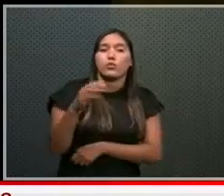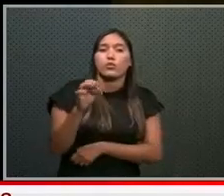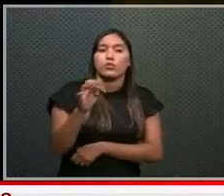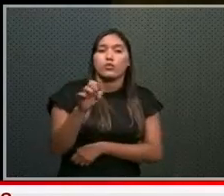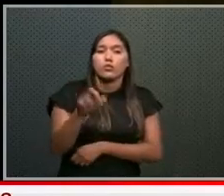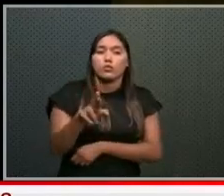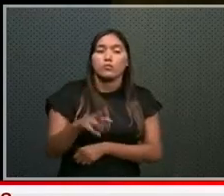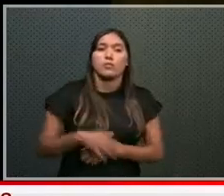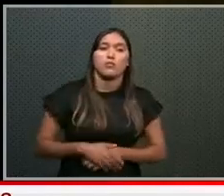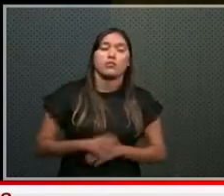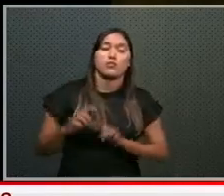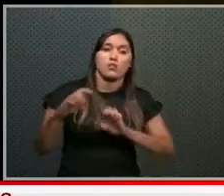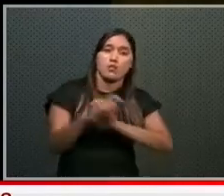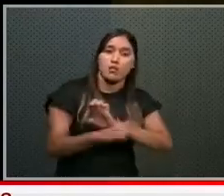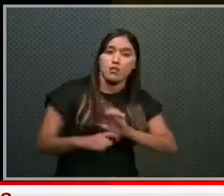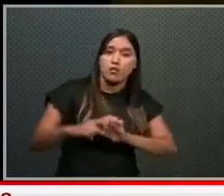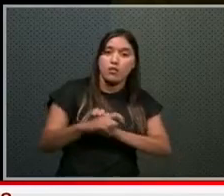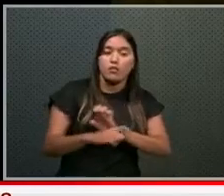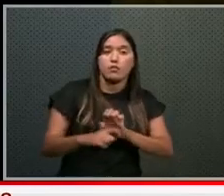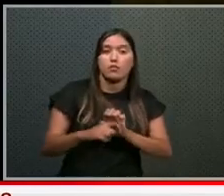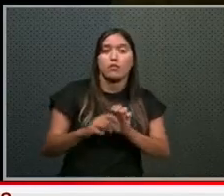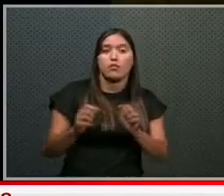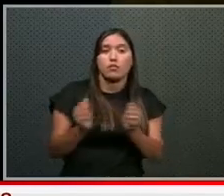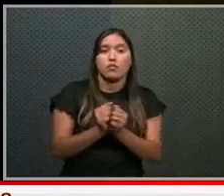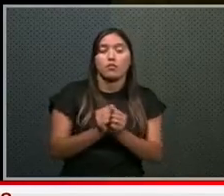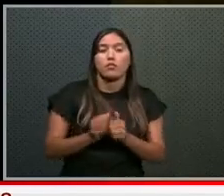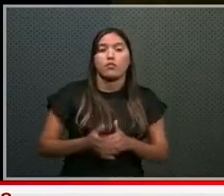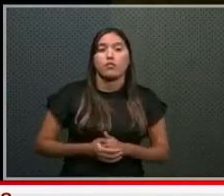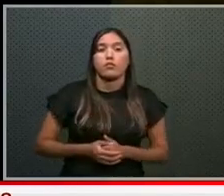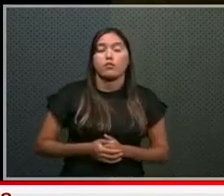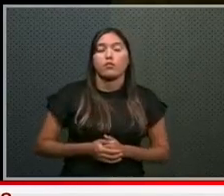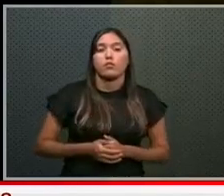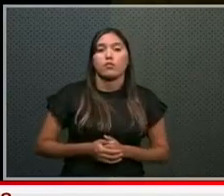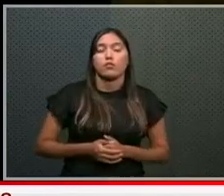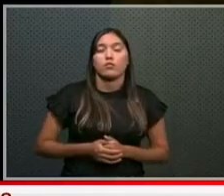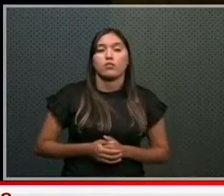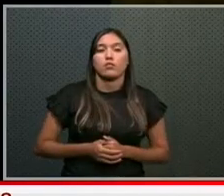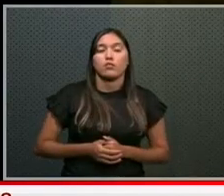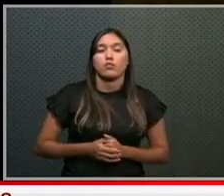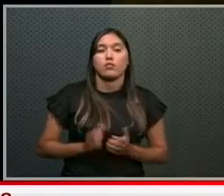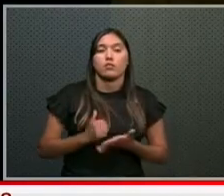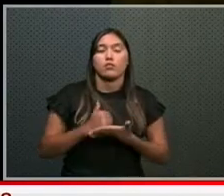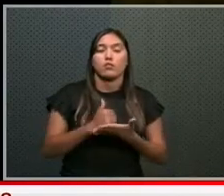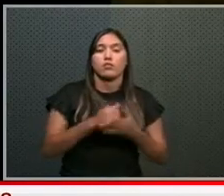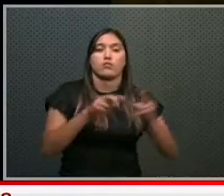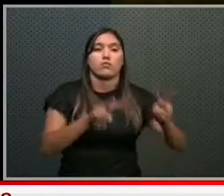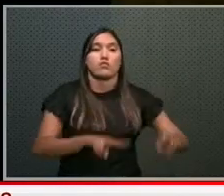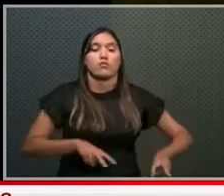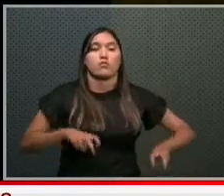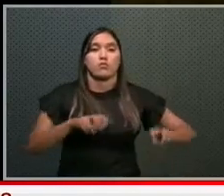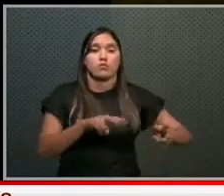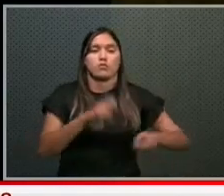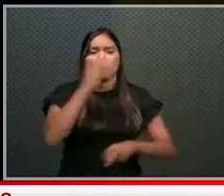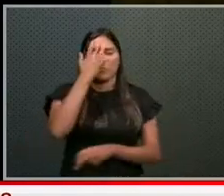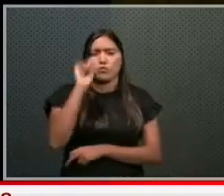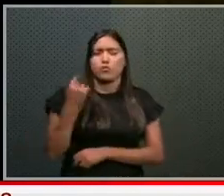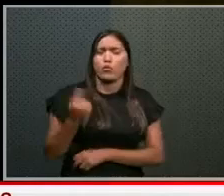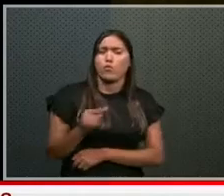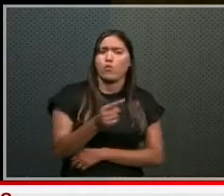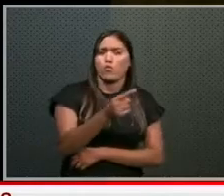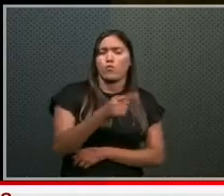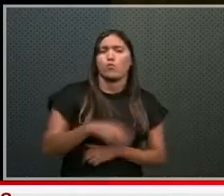Embrapa nessa assistência técnica que possa dar assistência ao nosso agricultor a nossa agricultora aqueles mais distante